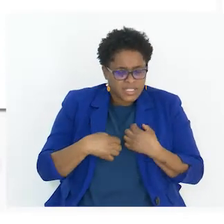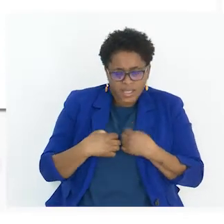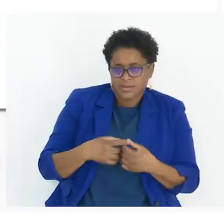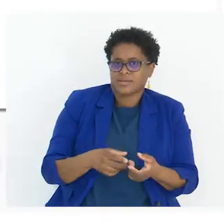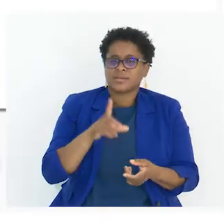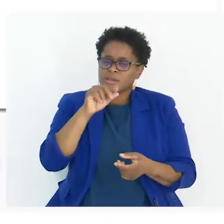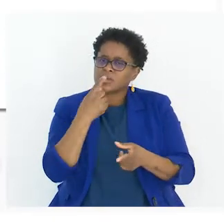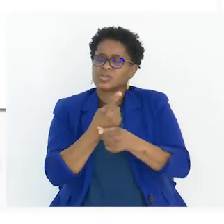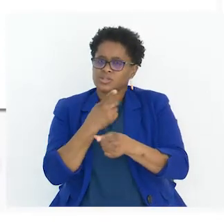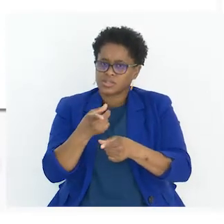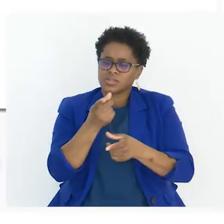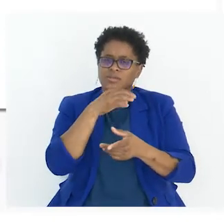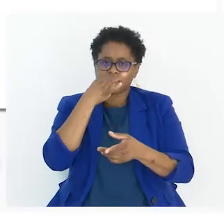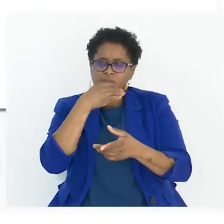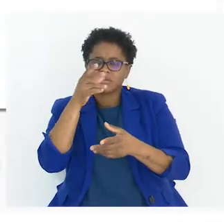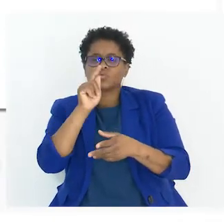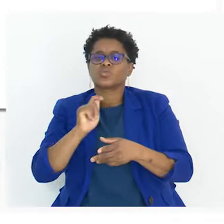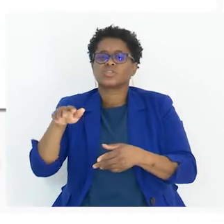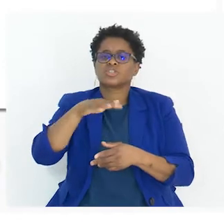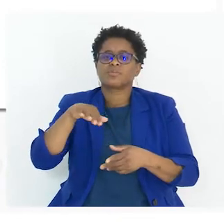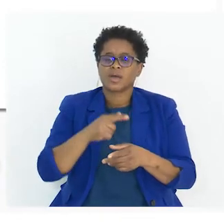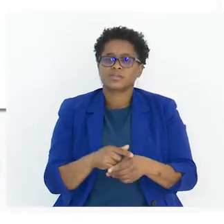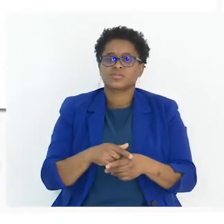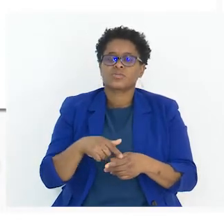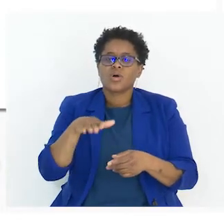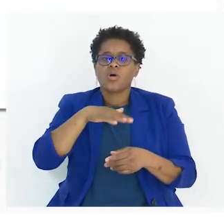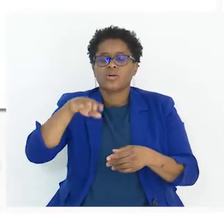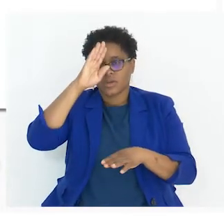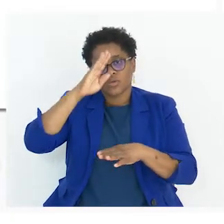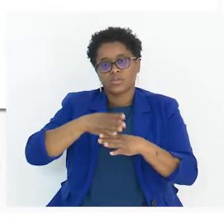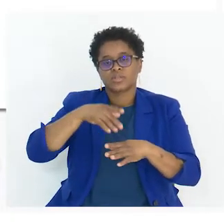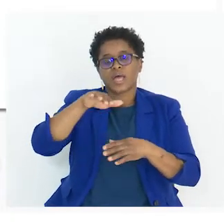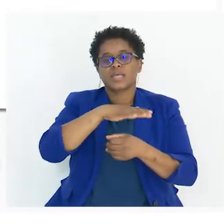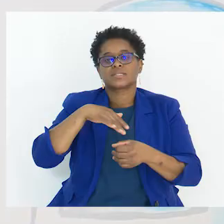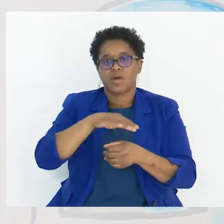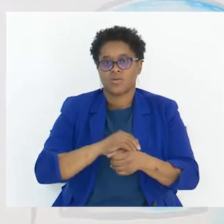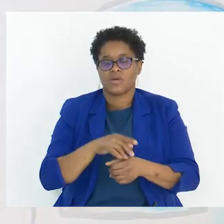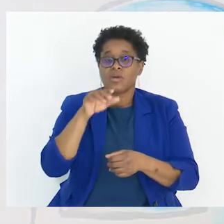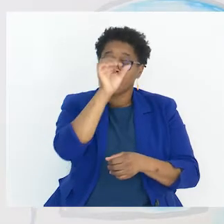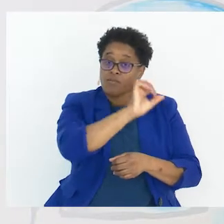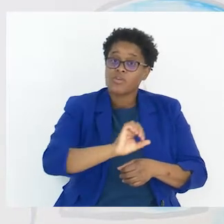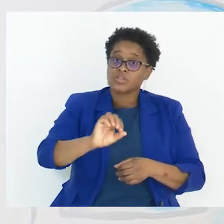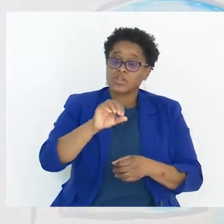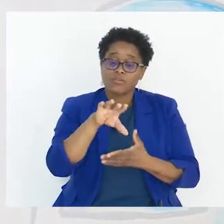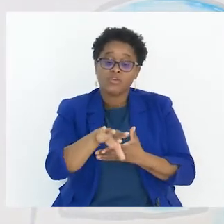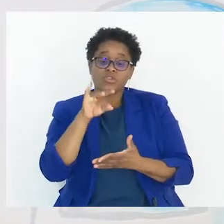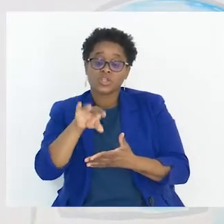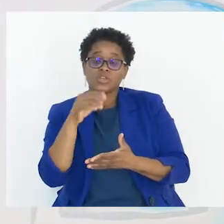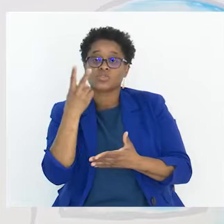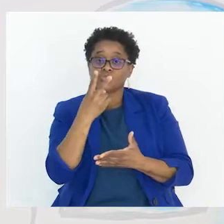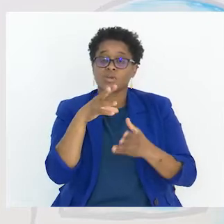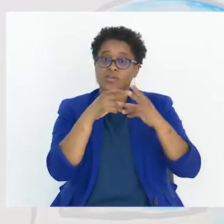sentem, caracteriza o espaço onde decorre a ação. Vocês vão escolher destas